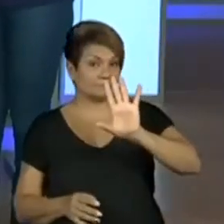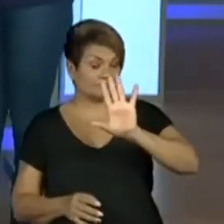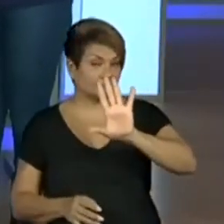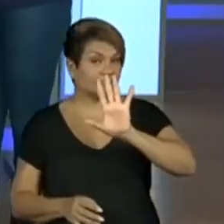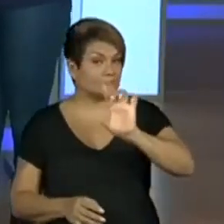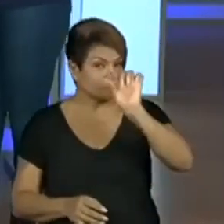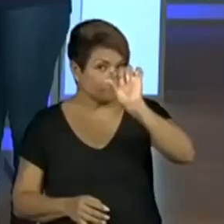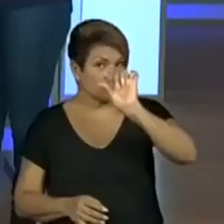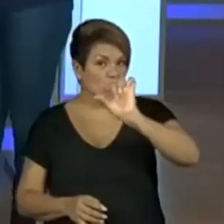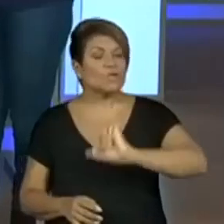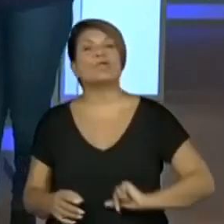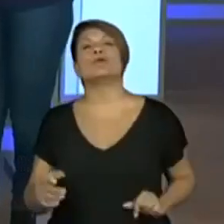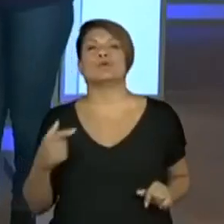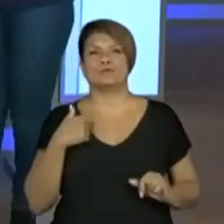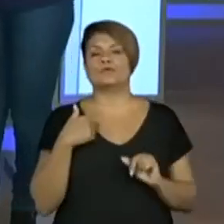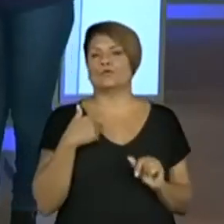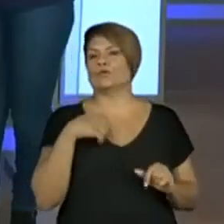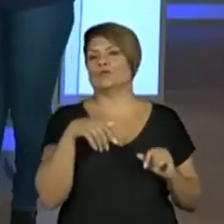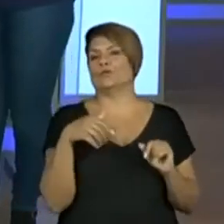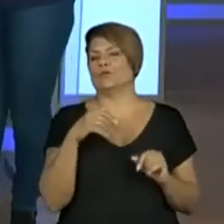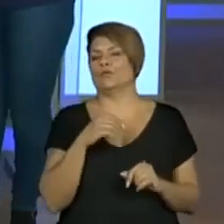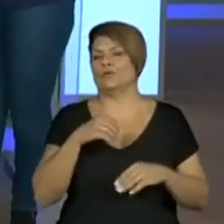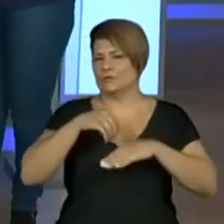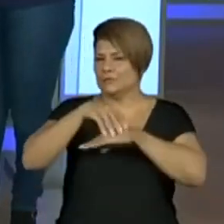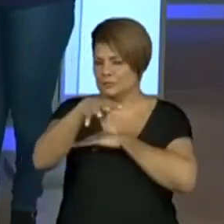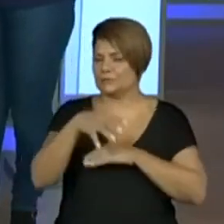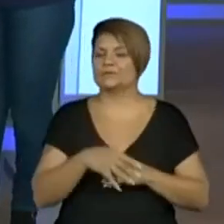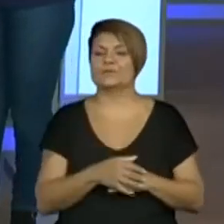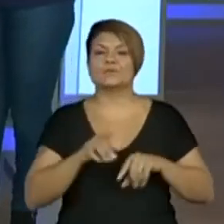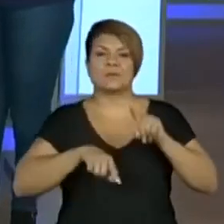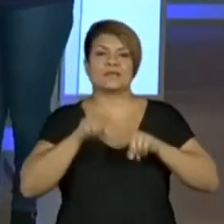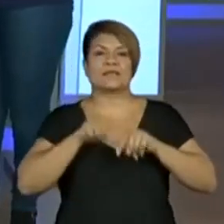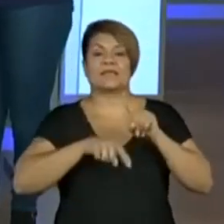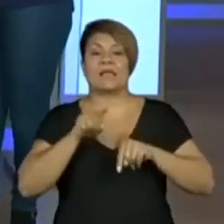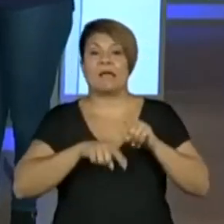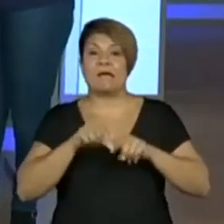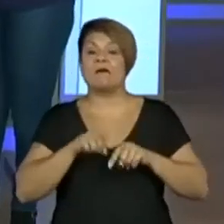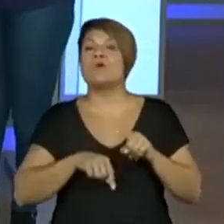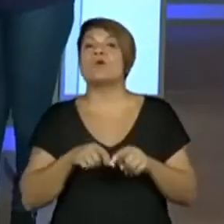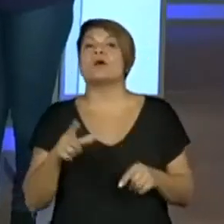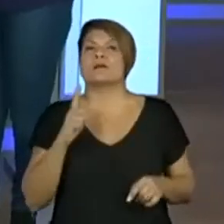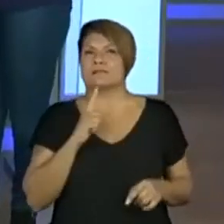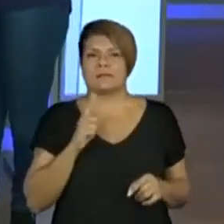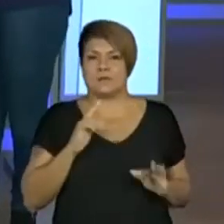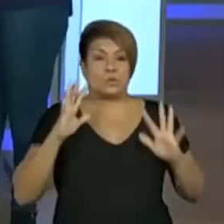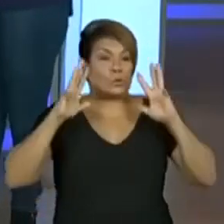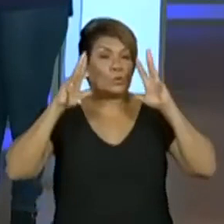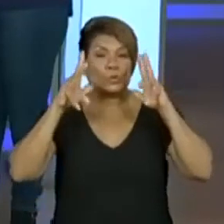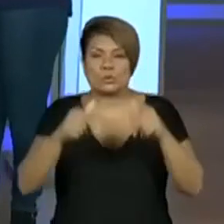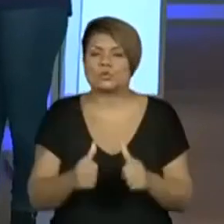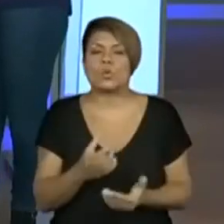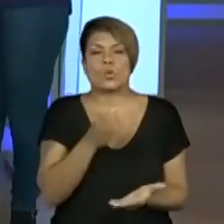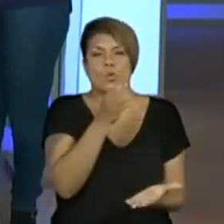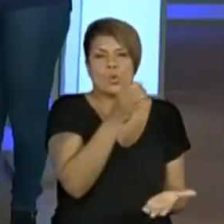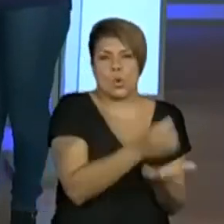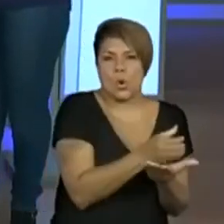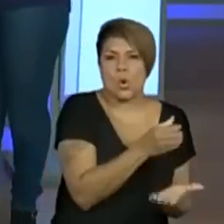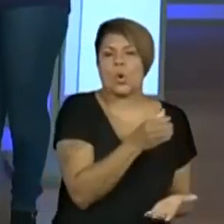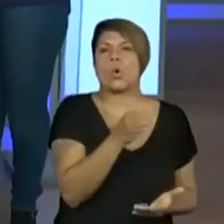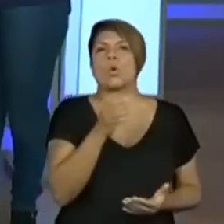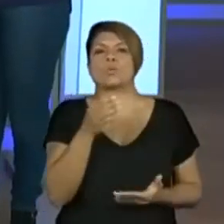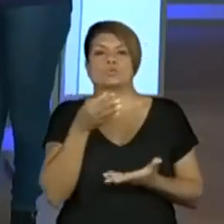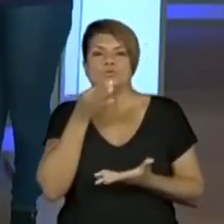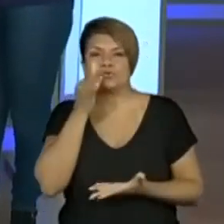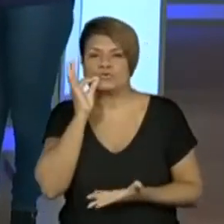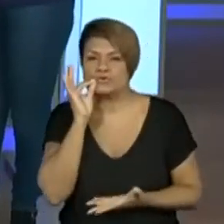pouquinho a gente vai falar um pouquinho desse material aqui também no formato e aqui né na verdade tudo que a gente o copo as